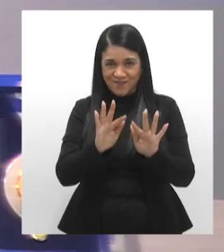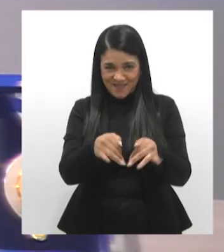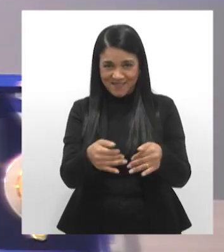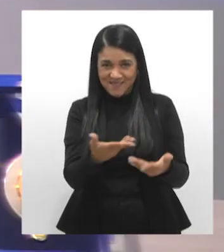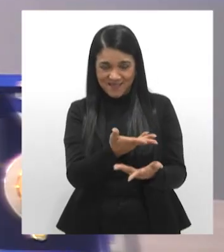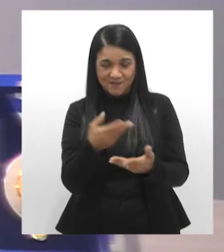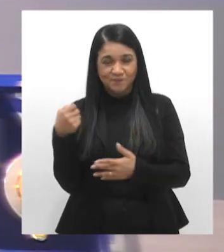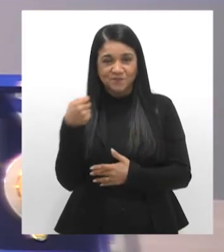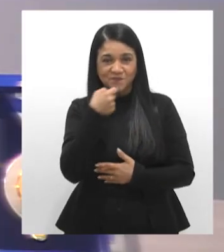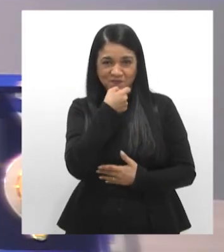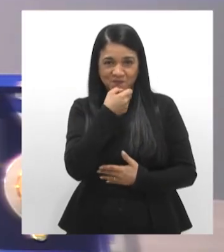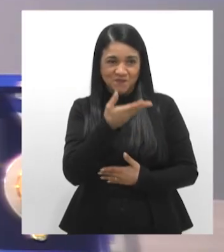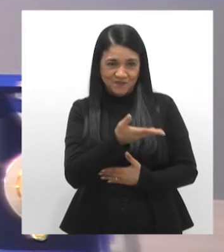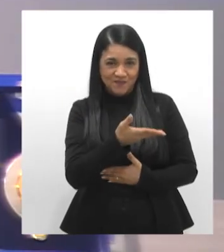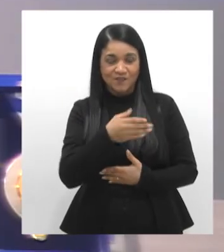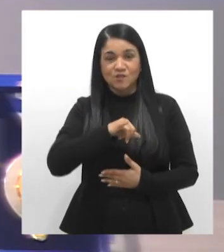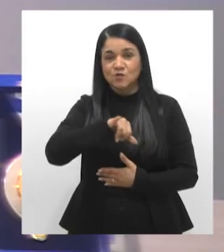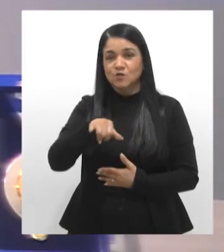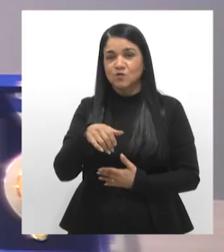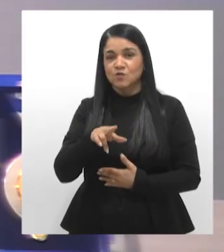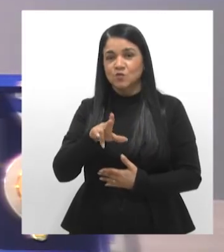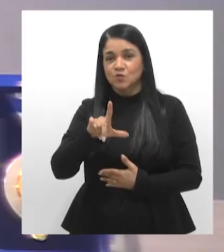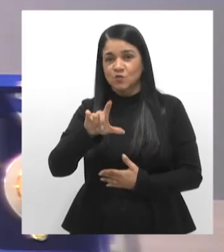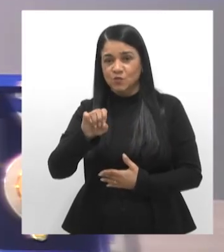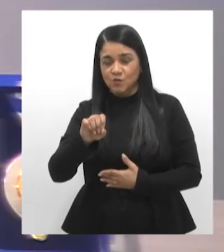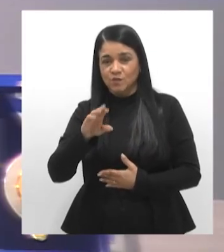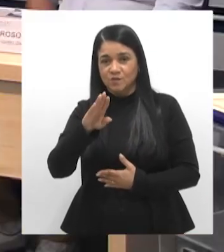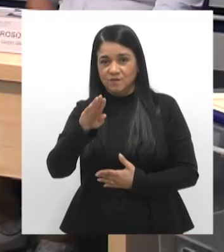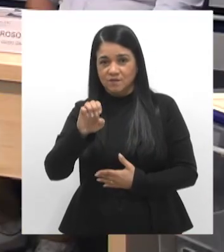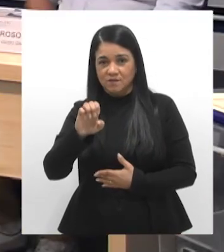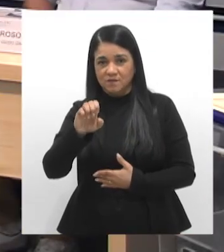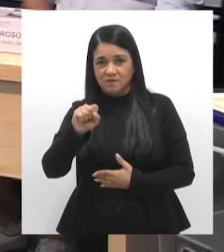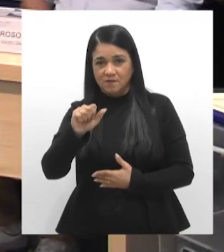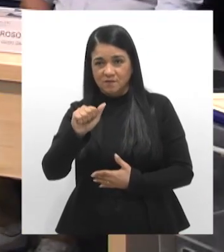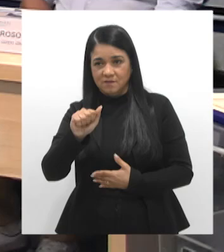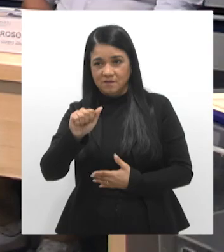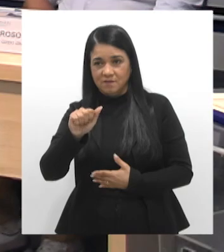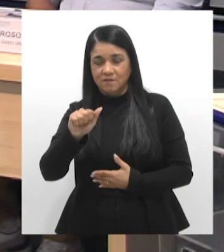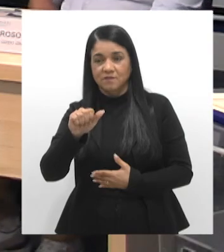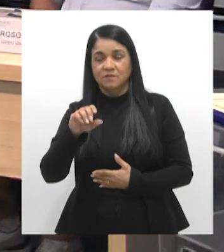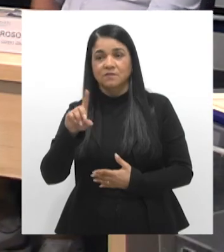o professor Júlio César dos Santos.